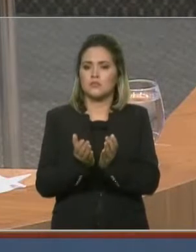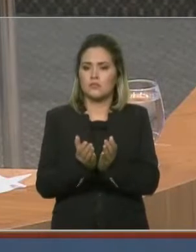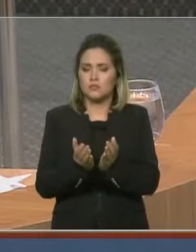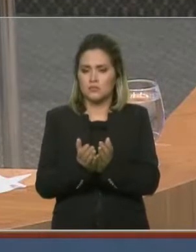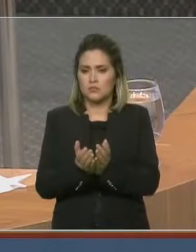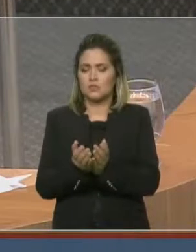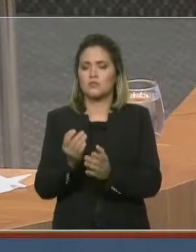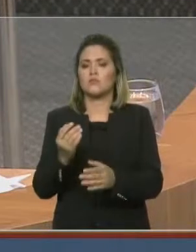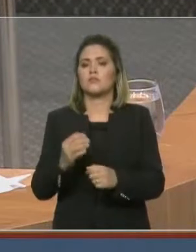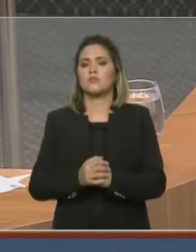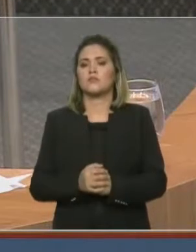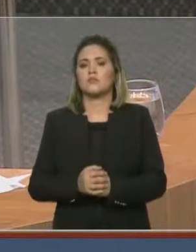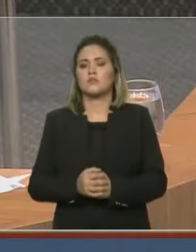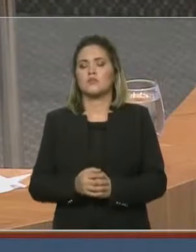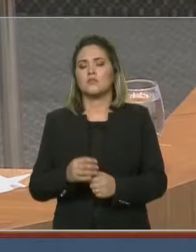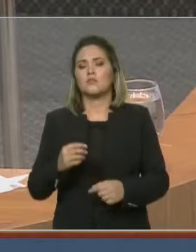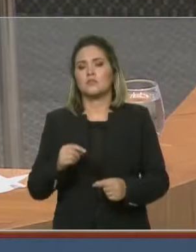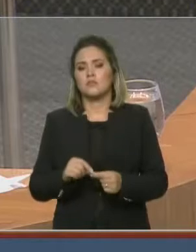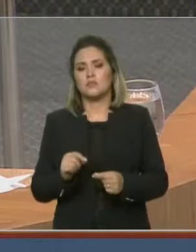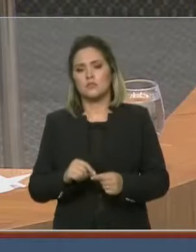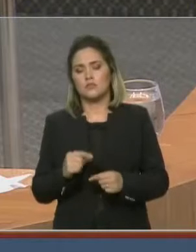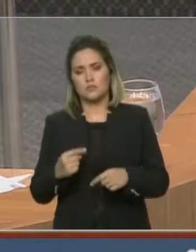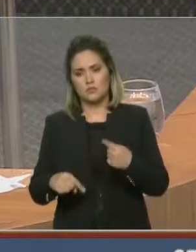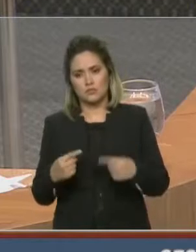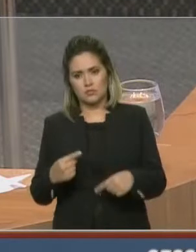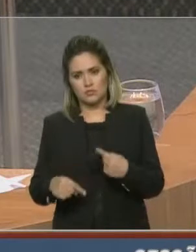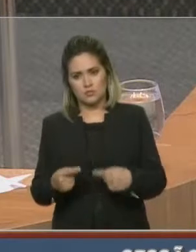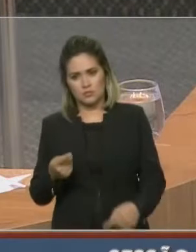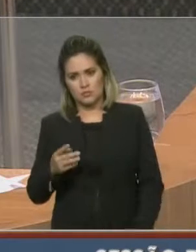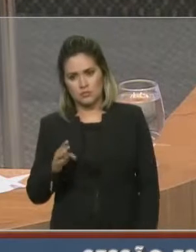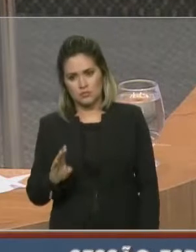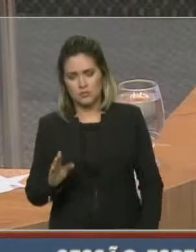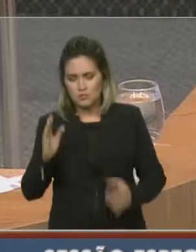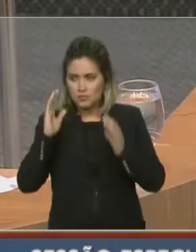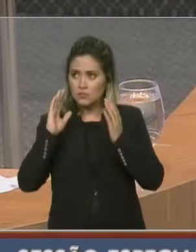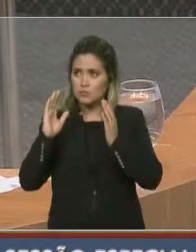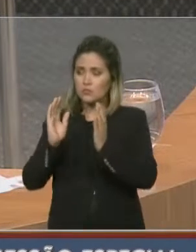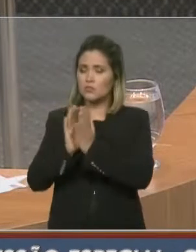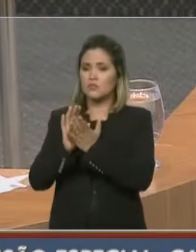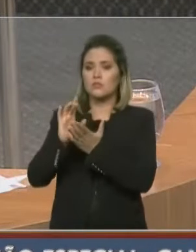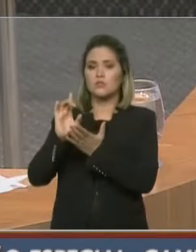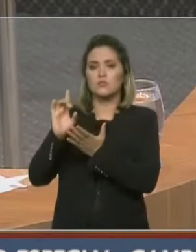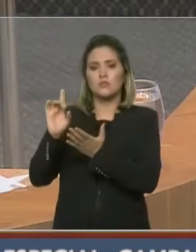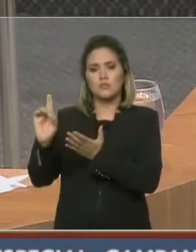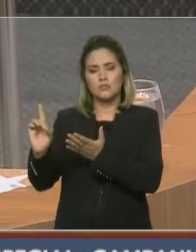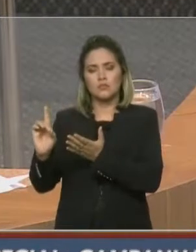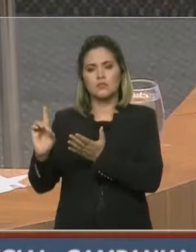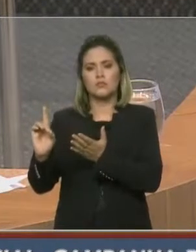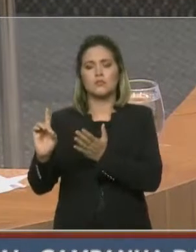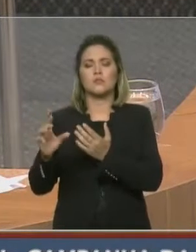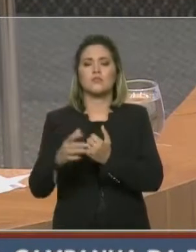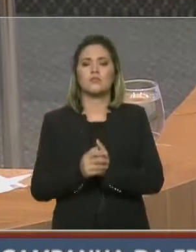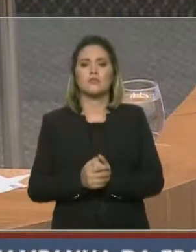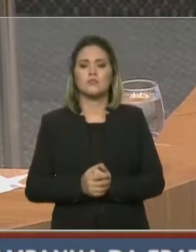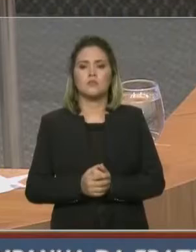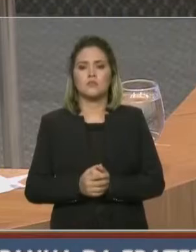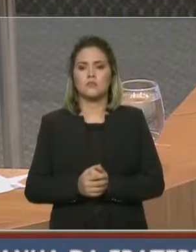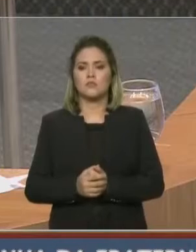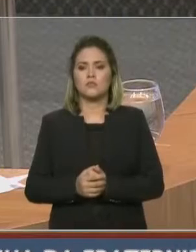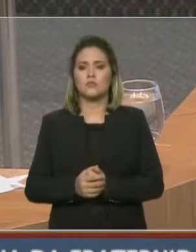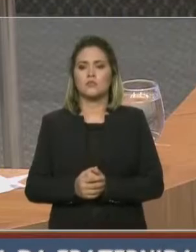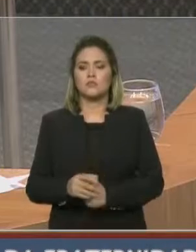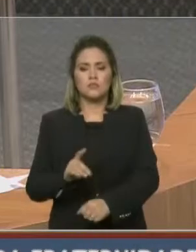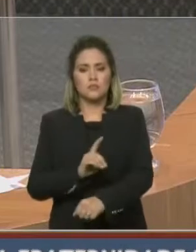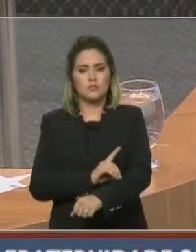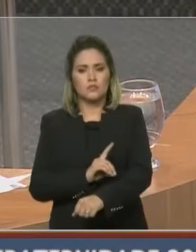públicas, à luz da palavra de Deus e da doutrina social da Igreja, para fortalecer a